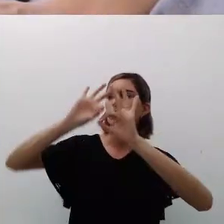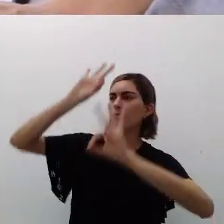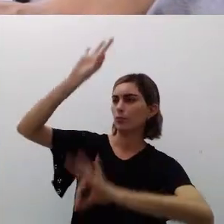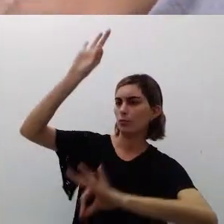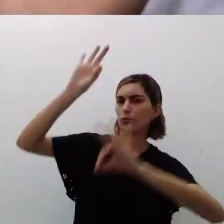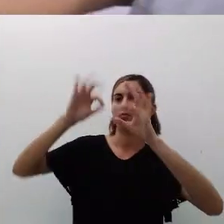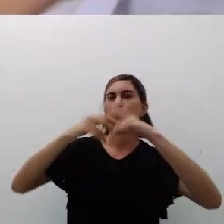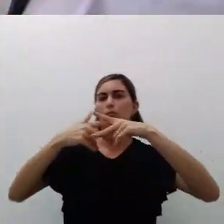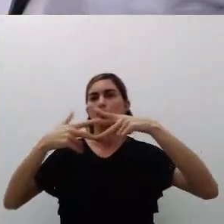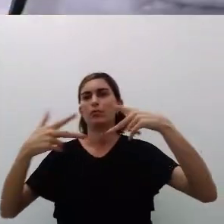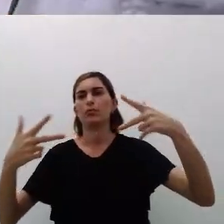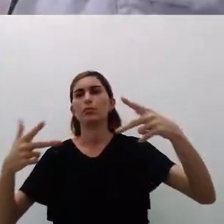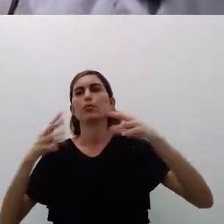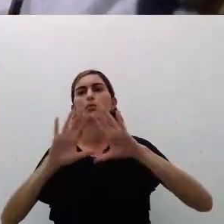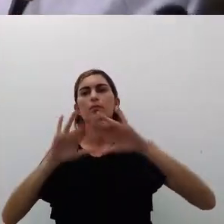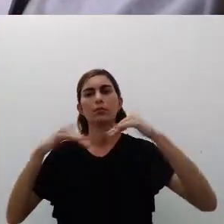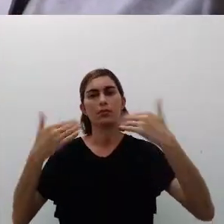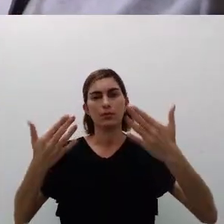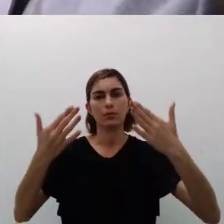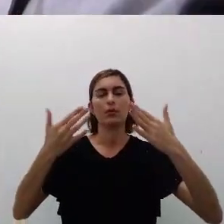escala.